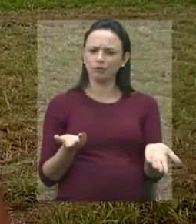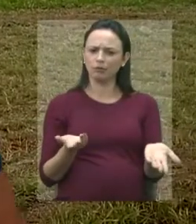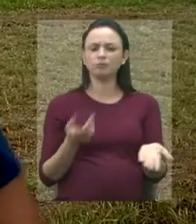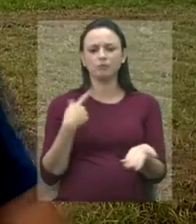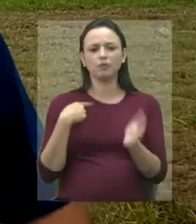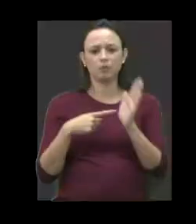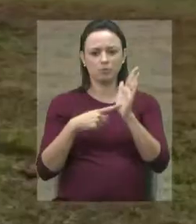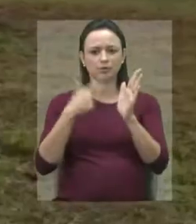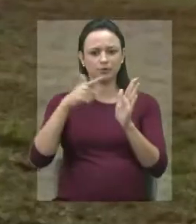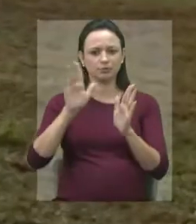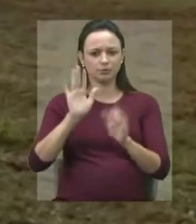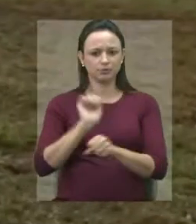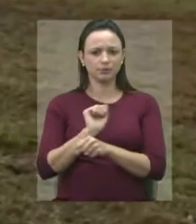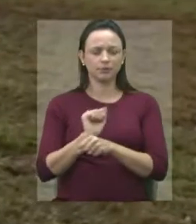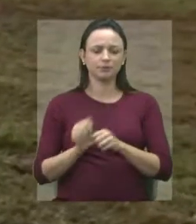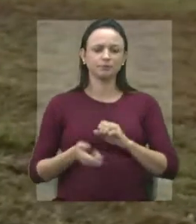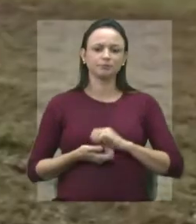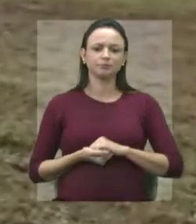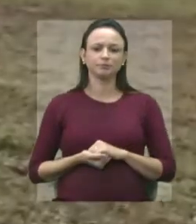Aguarde.